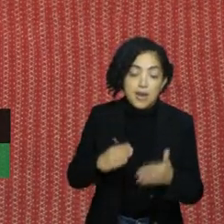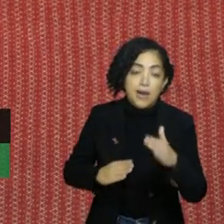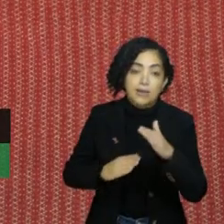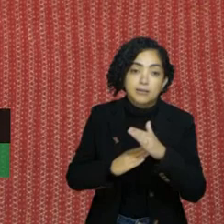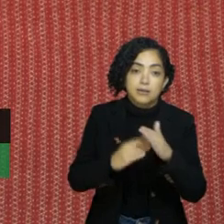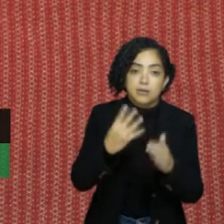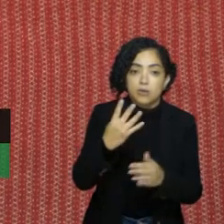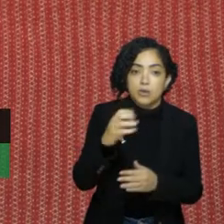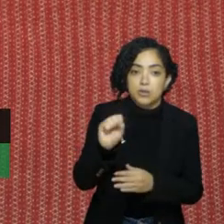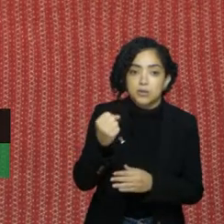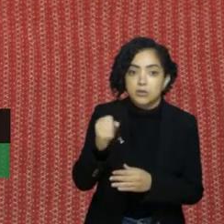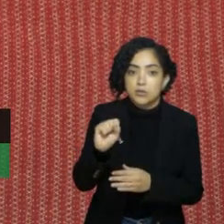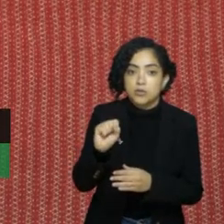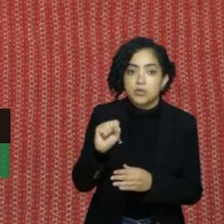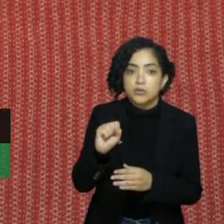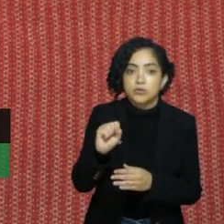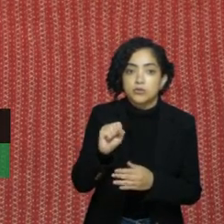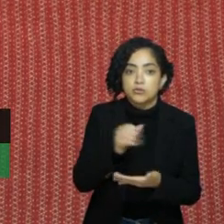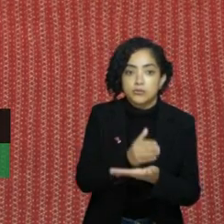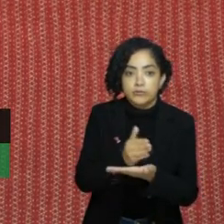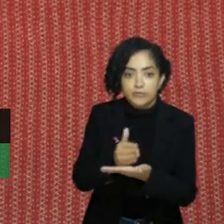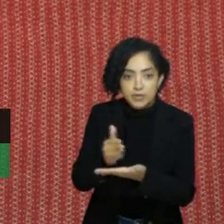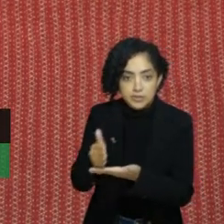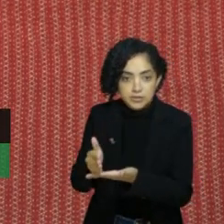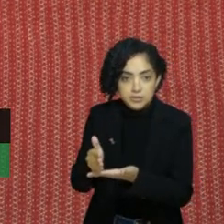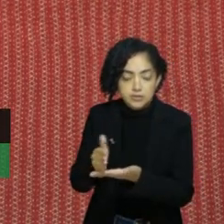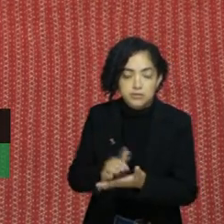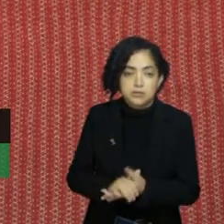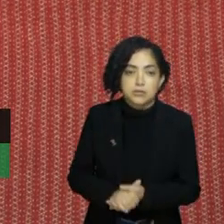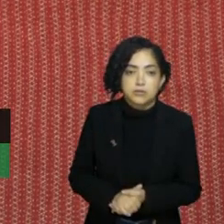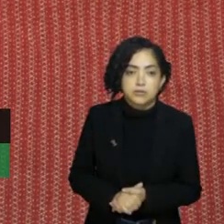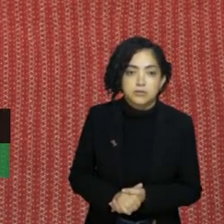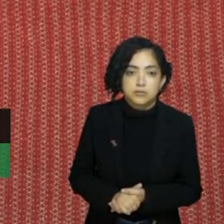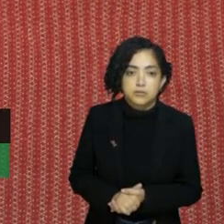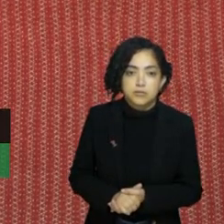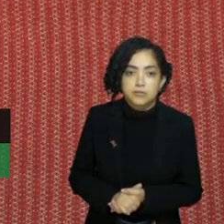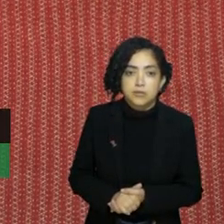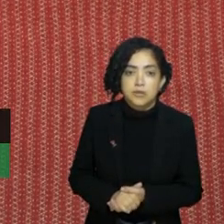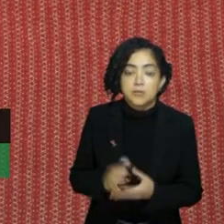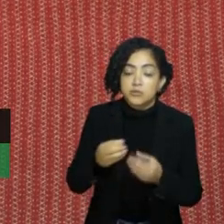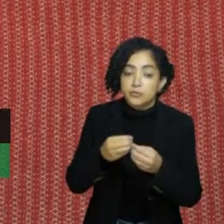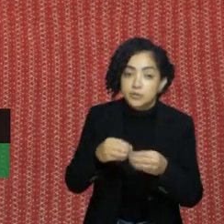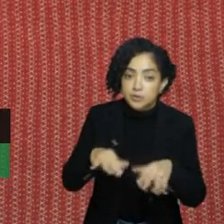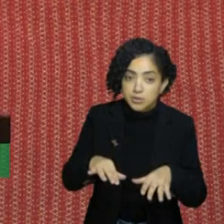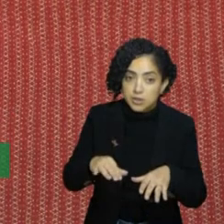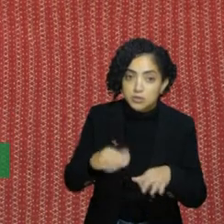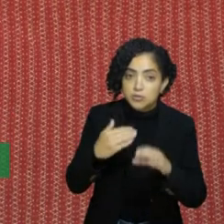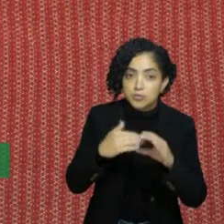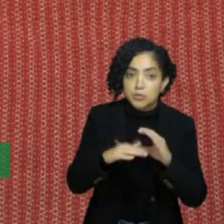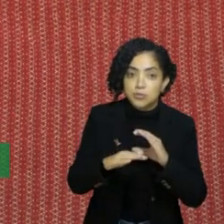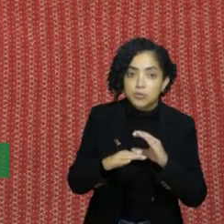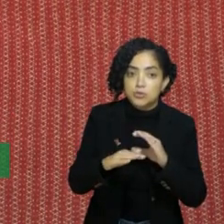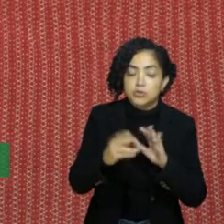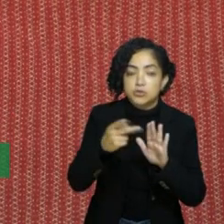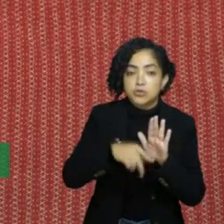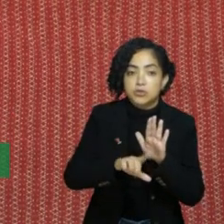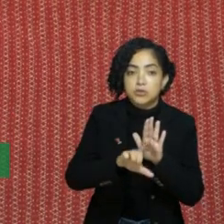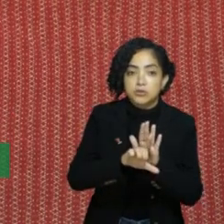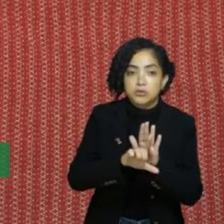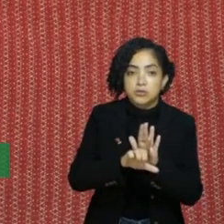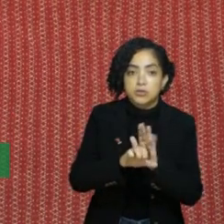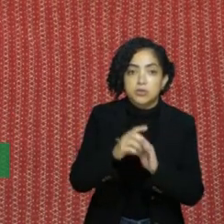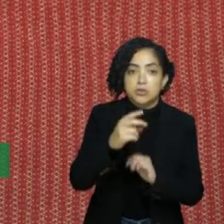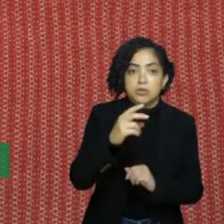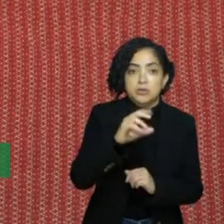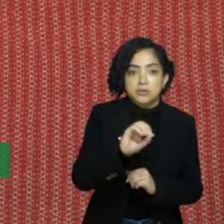parcelas, que ficou prejudicado pelo encaminhamento do projeto de lei do governo